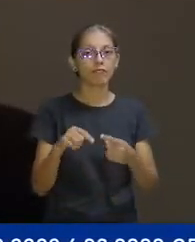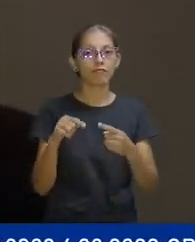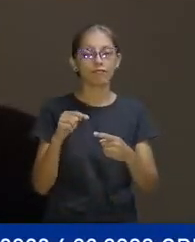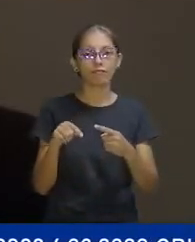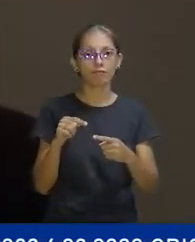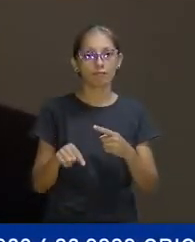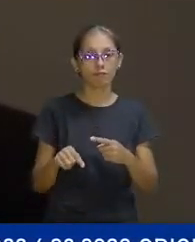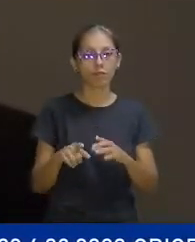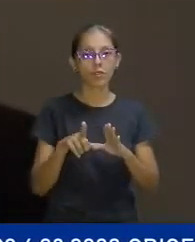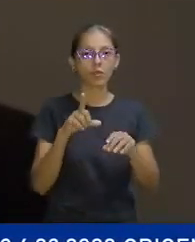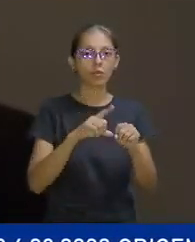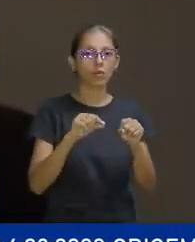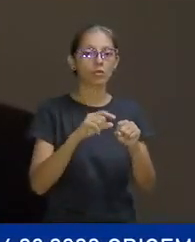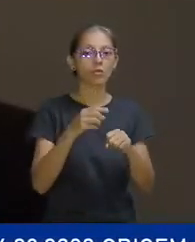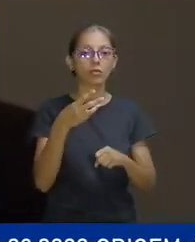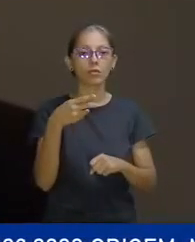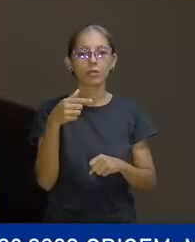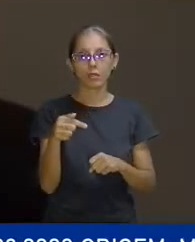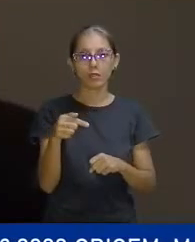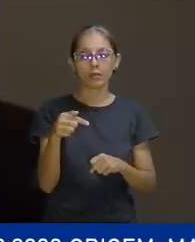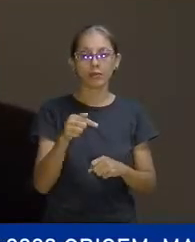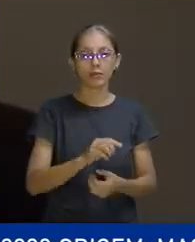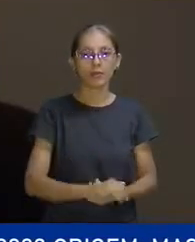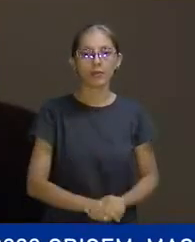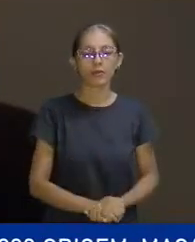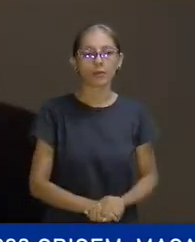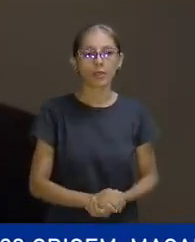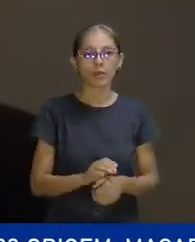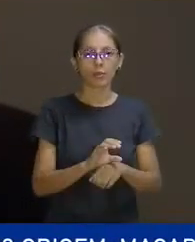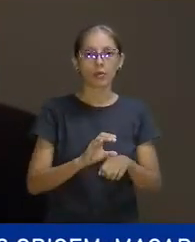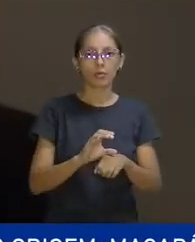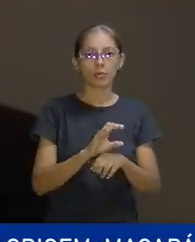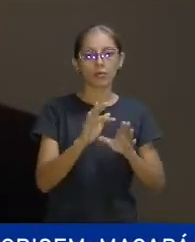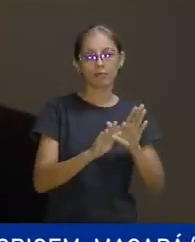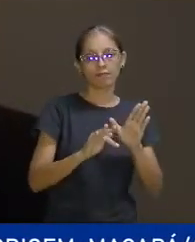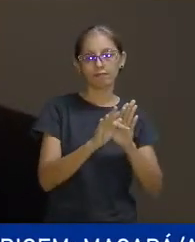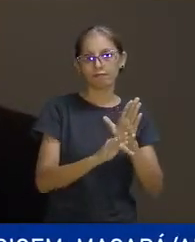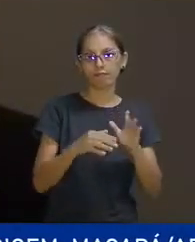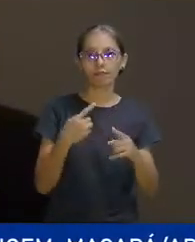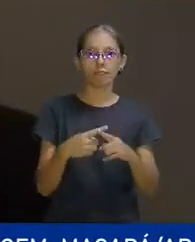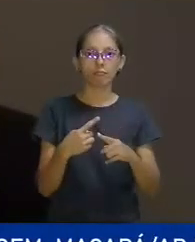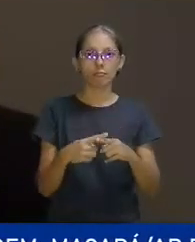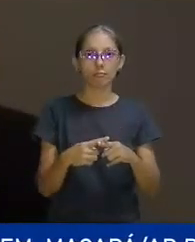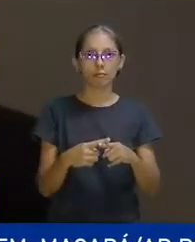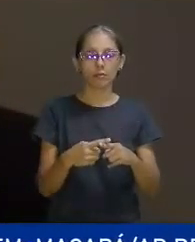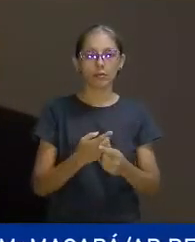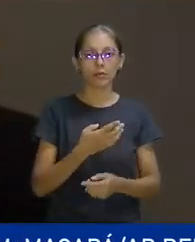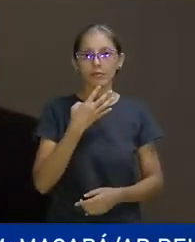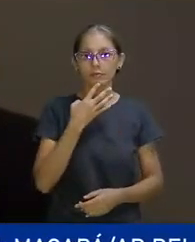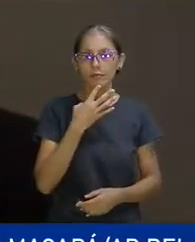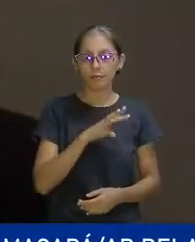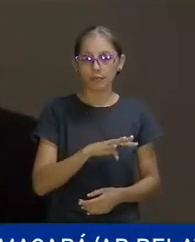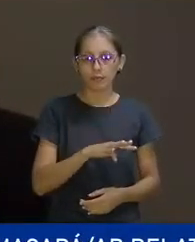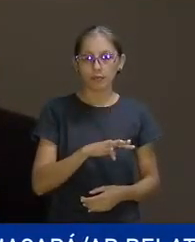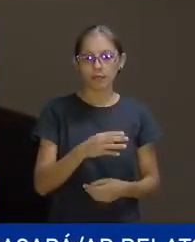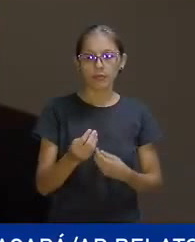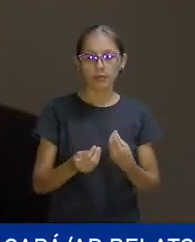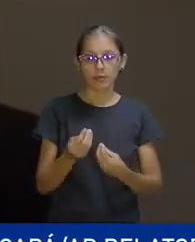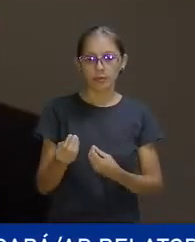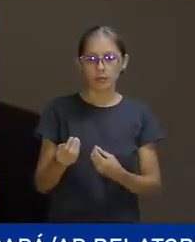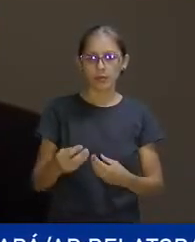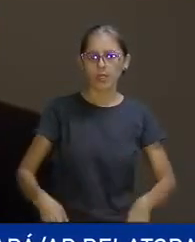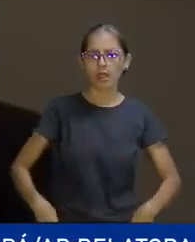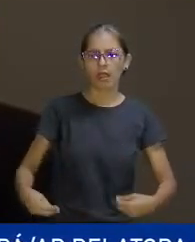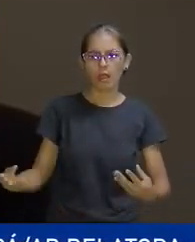a aplicação do artigo 37 da Constituição Federal. Isso porque o simples fato de não ter reconhecido o caráter antieconômico do